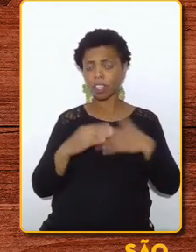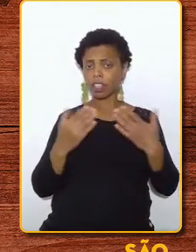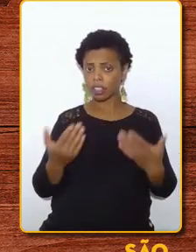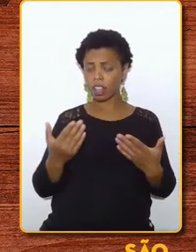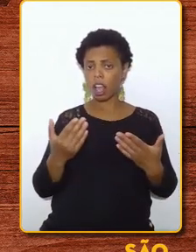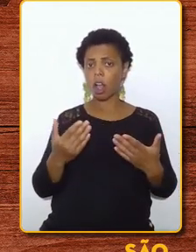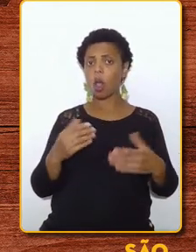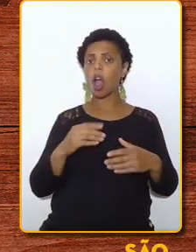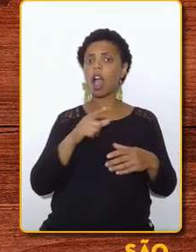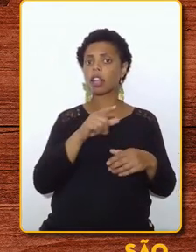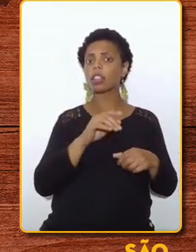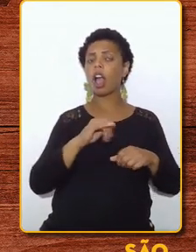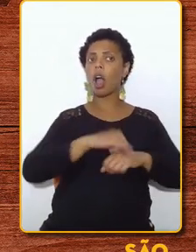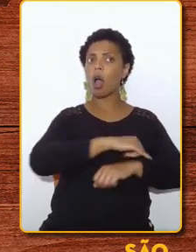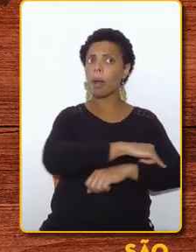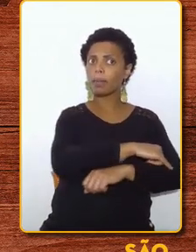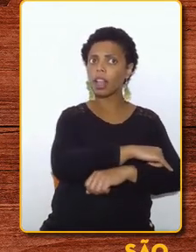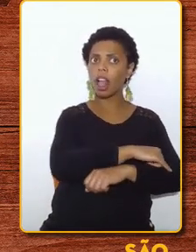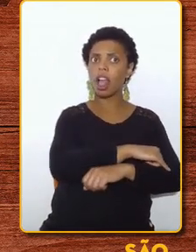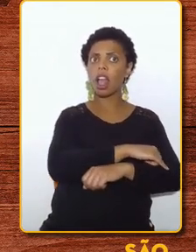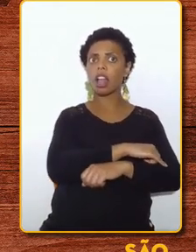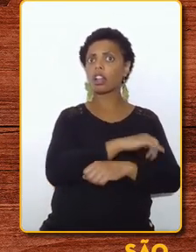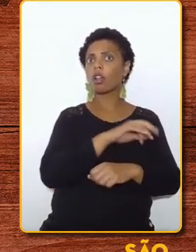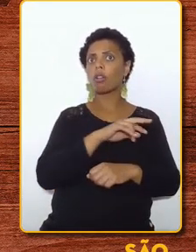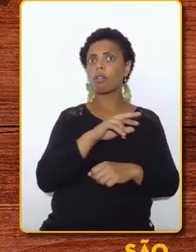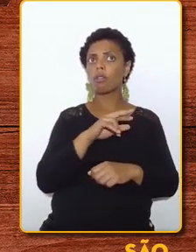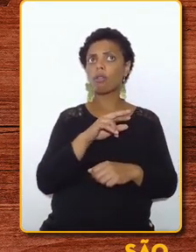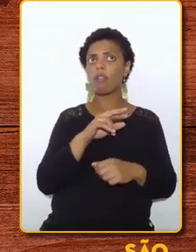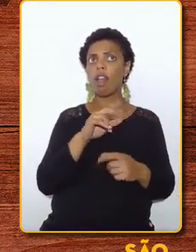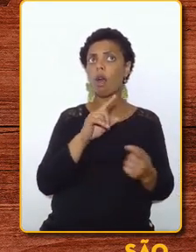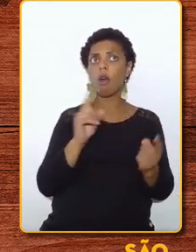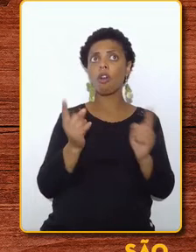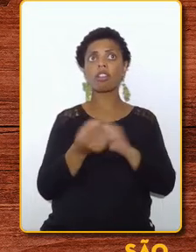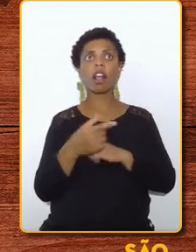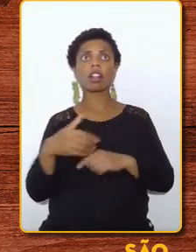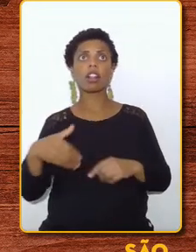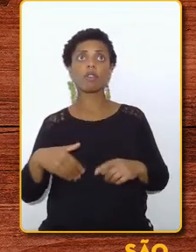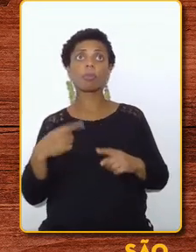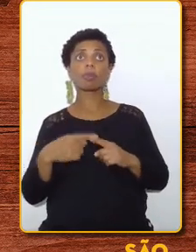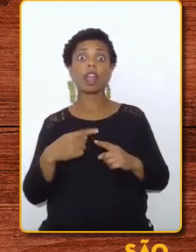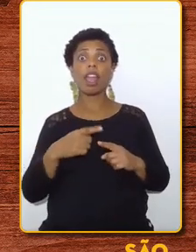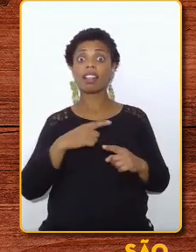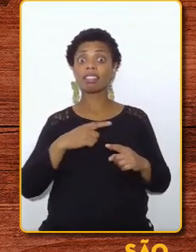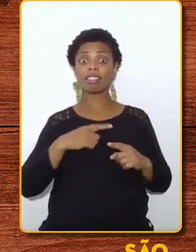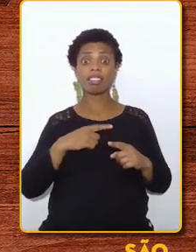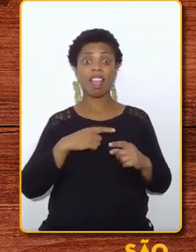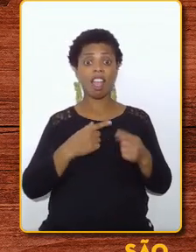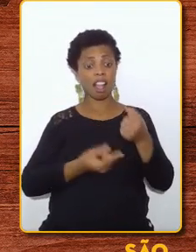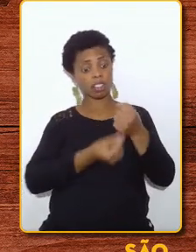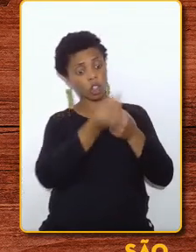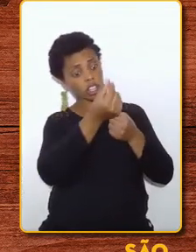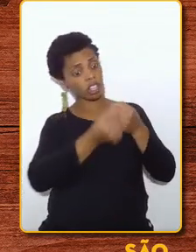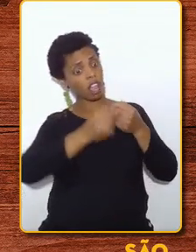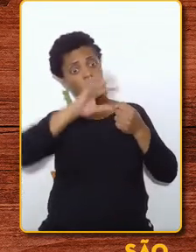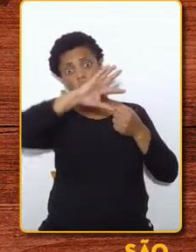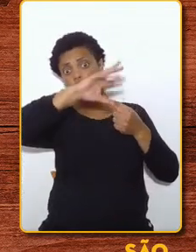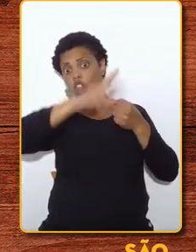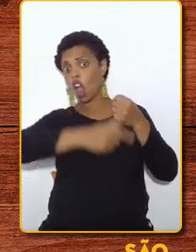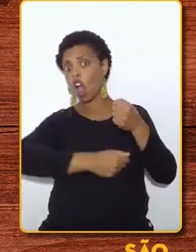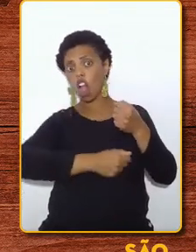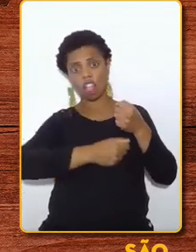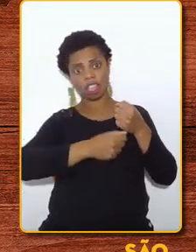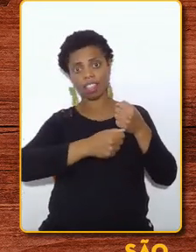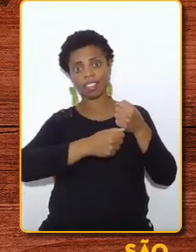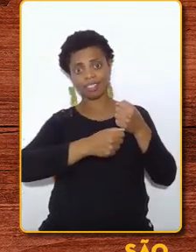mal que está, né, disseminado nas várias classes sociais, passe fome ou não passe fome,